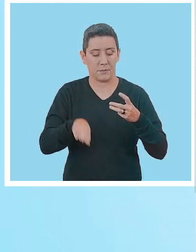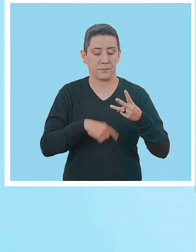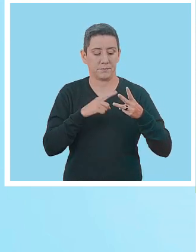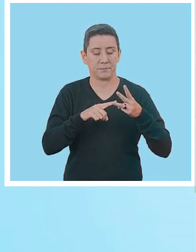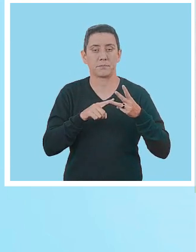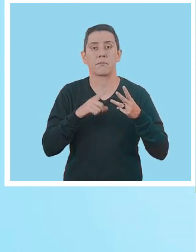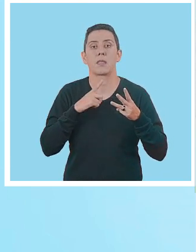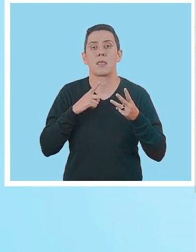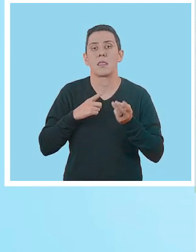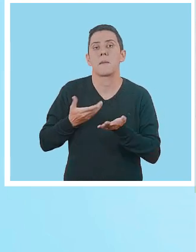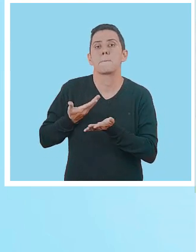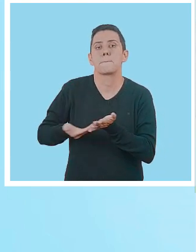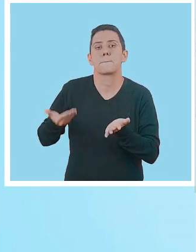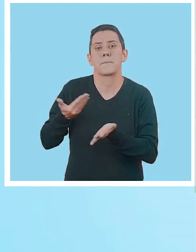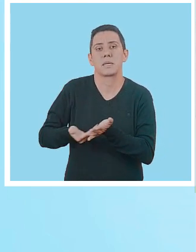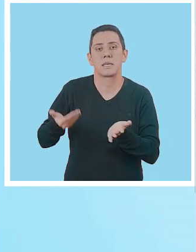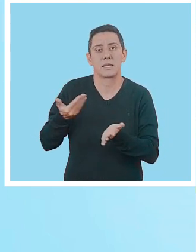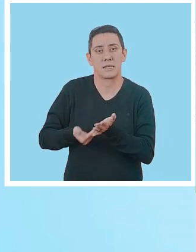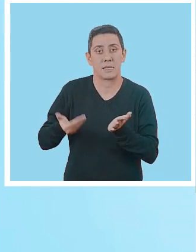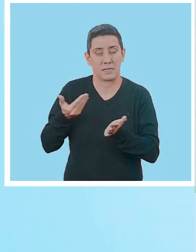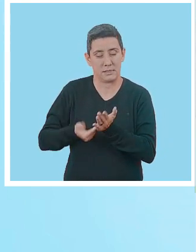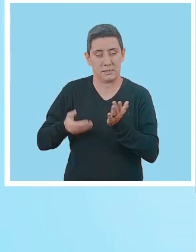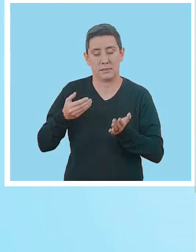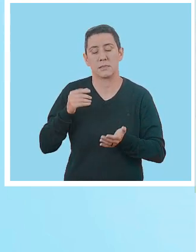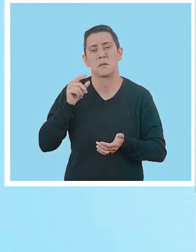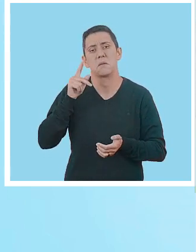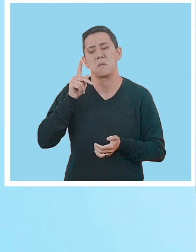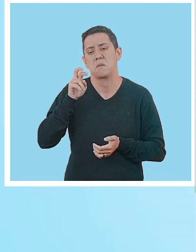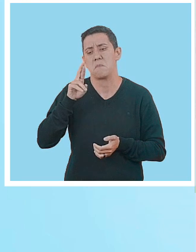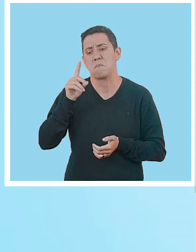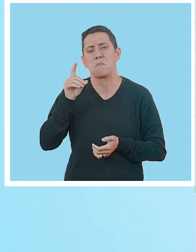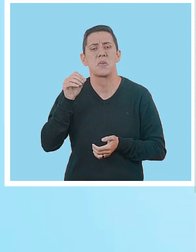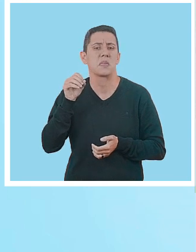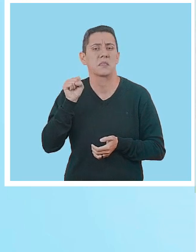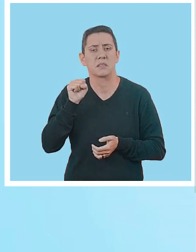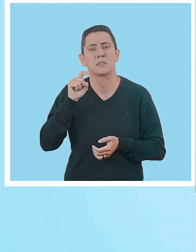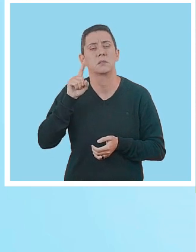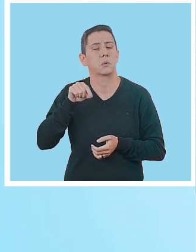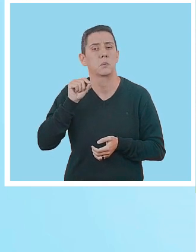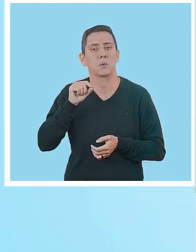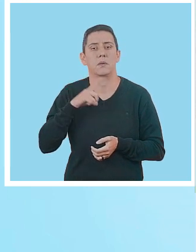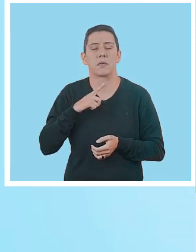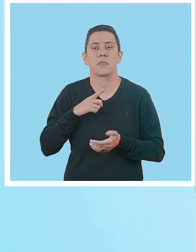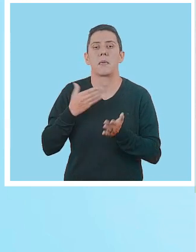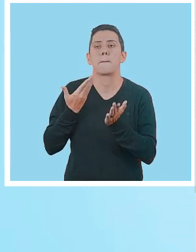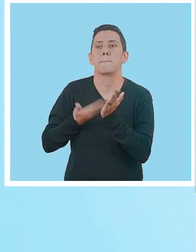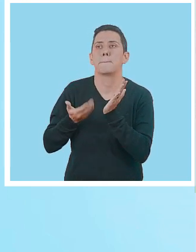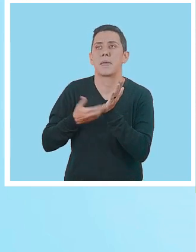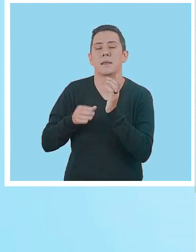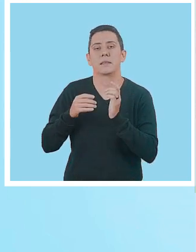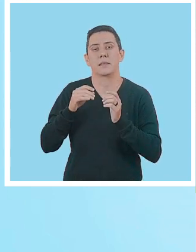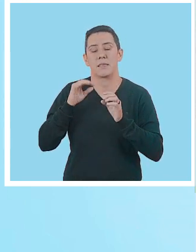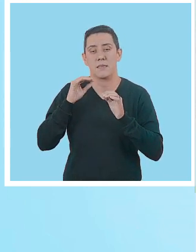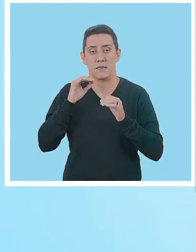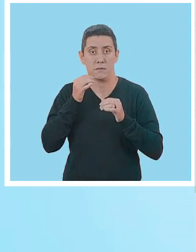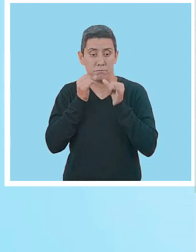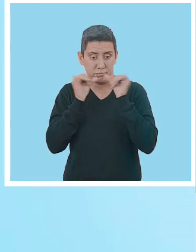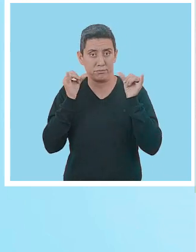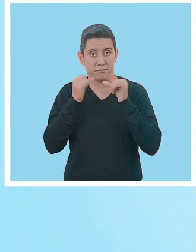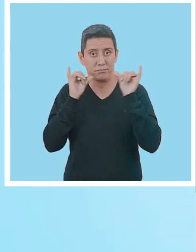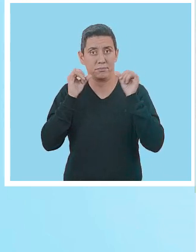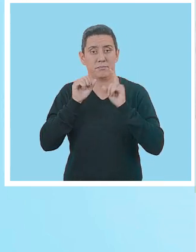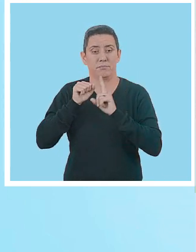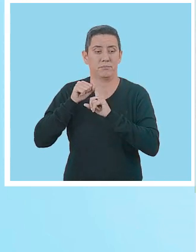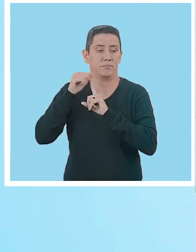perdas elétricas né pois de perdas que essas perdas podem elas resultam tanto da perda física né pela